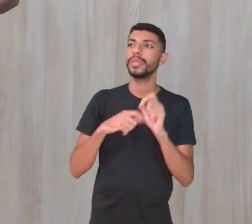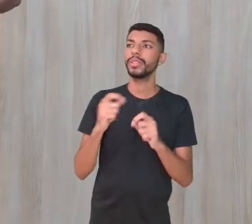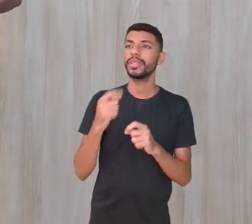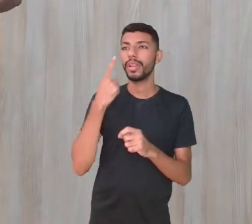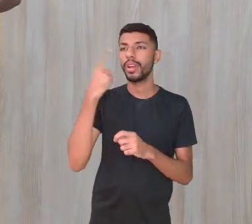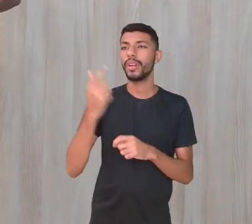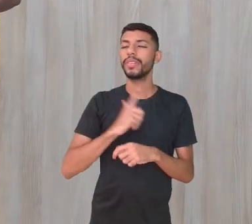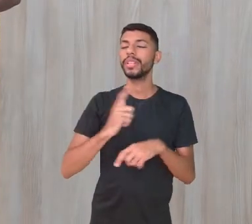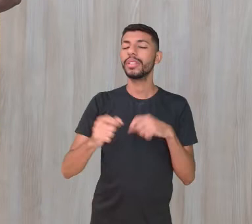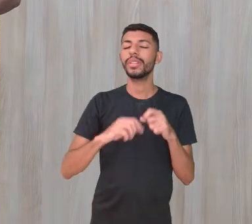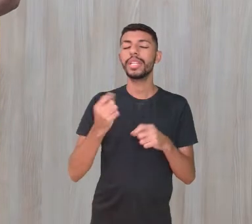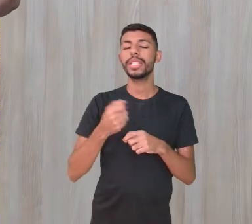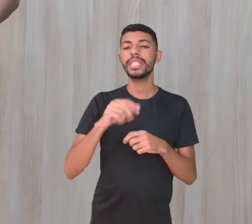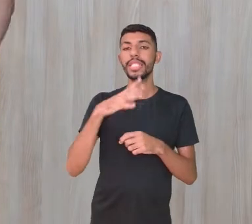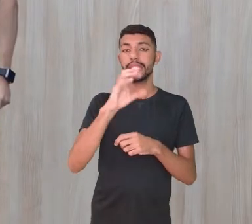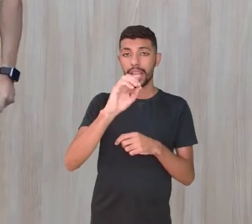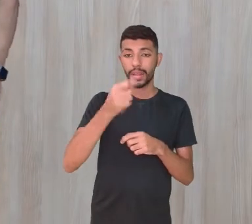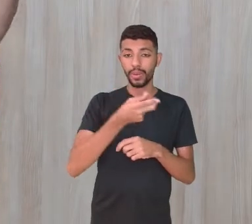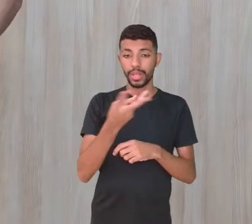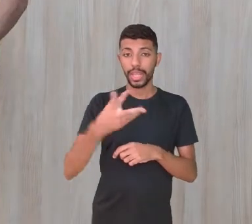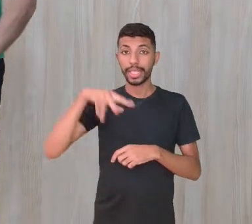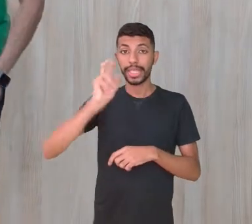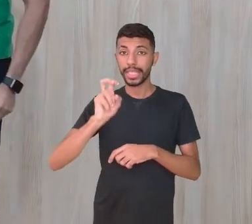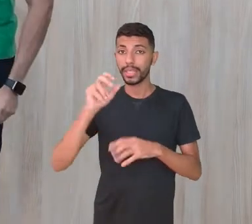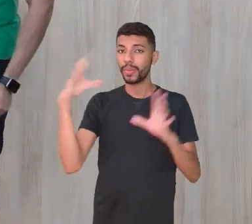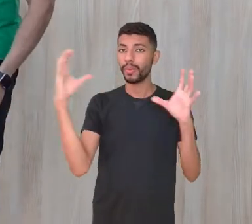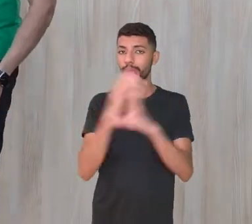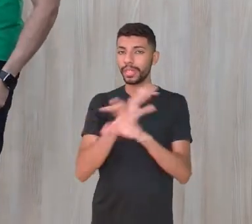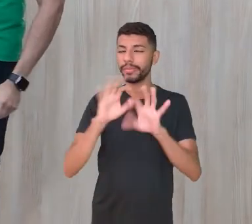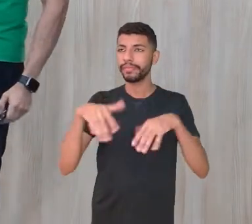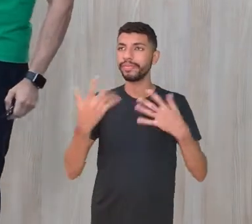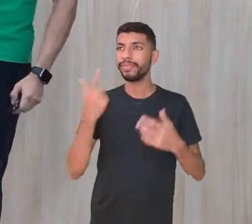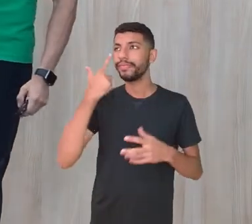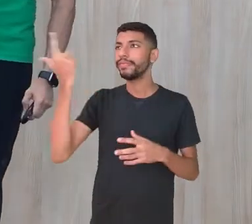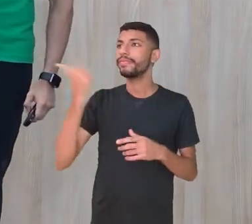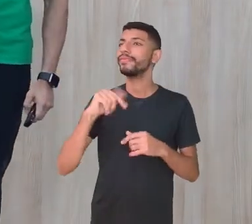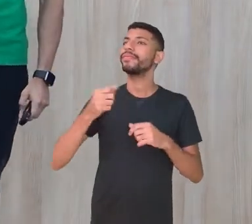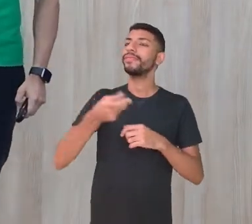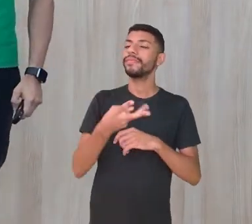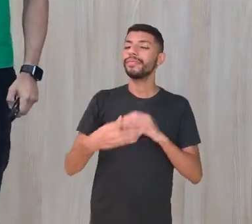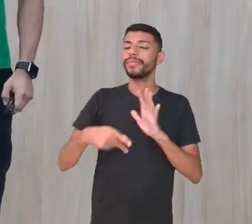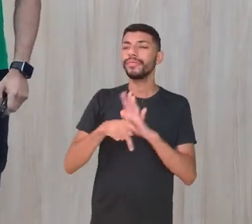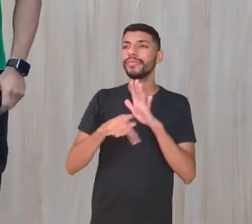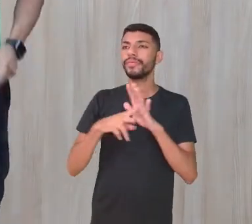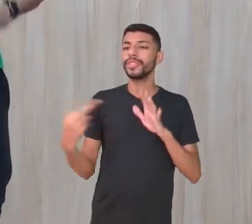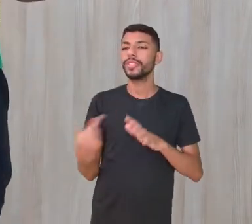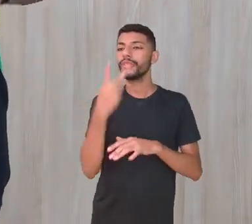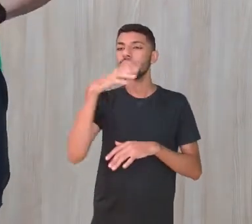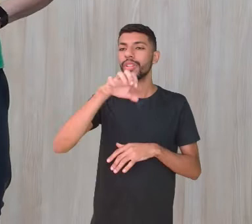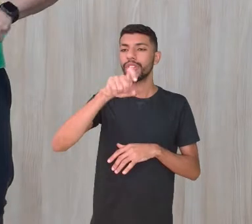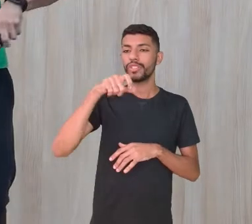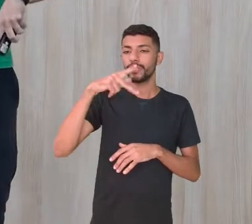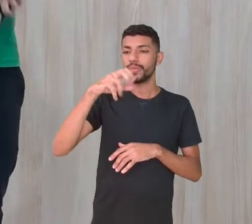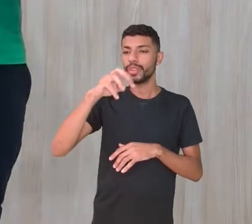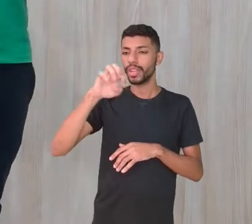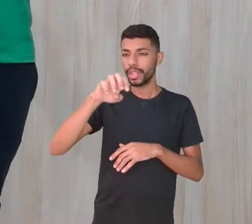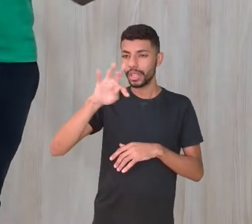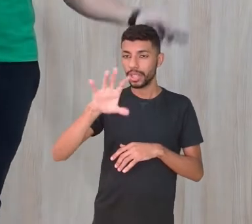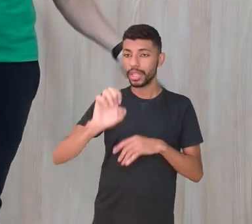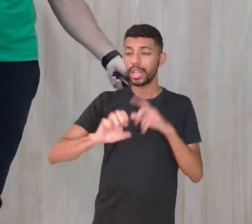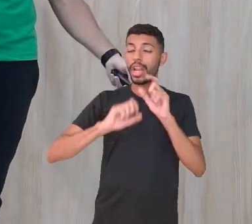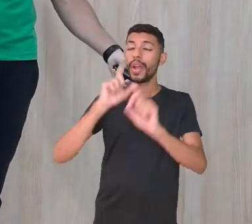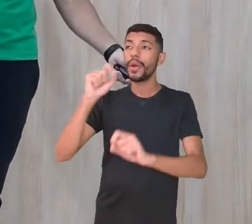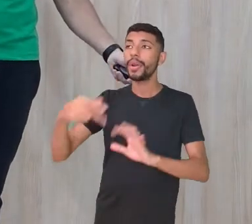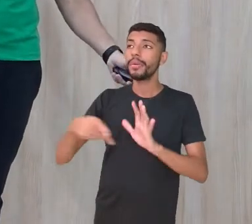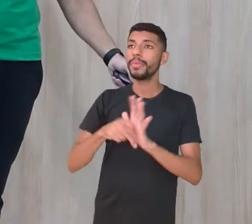5 zeros no total, beleza? Então, a quantidade aí do valor do expoente, quando for negativo, você pode associar ou